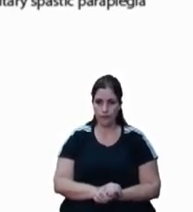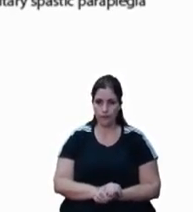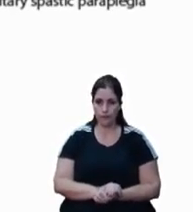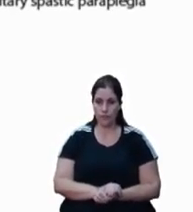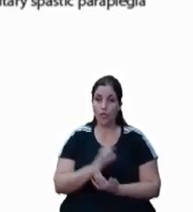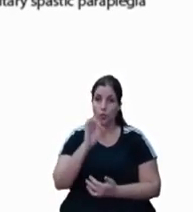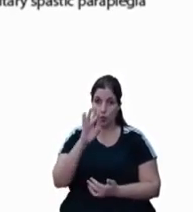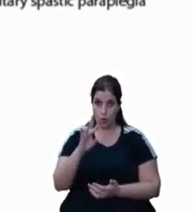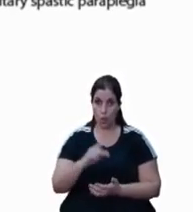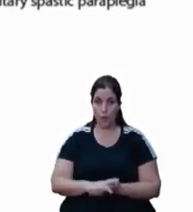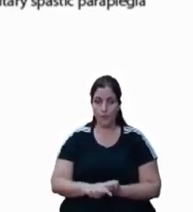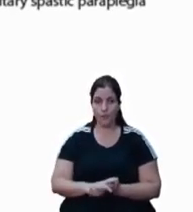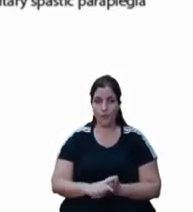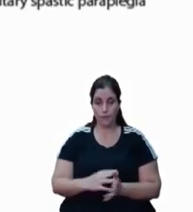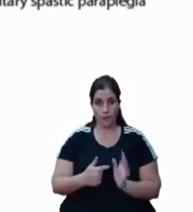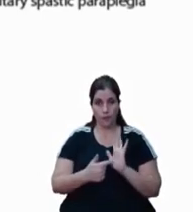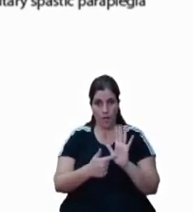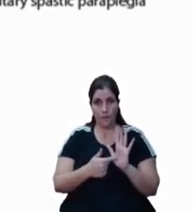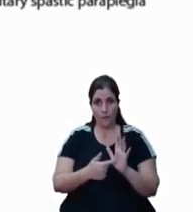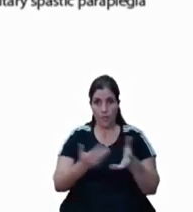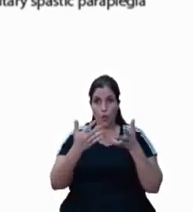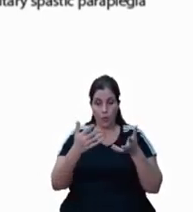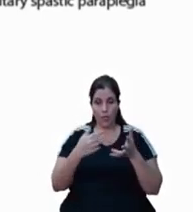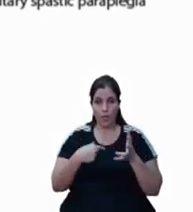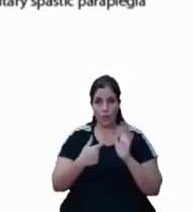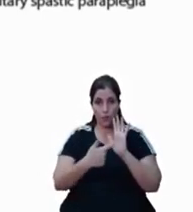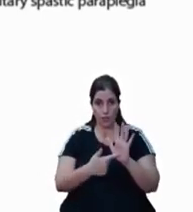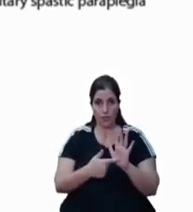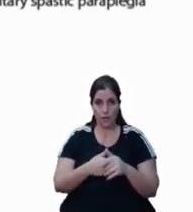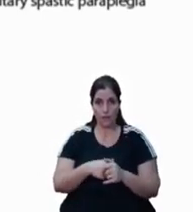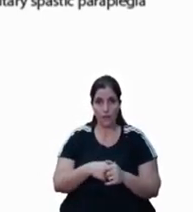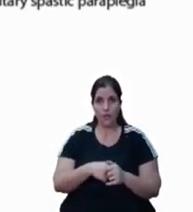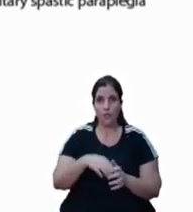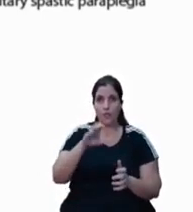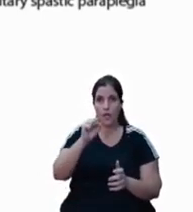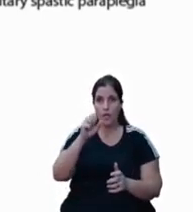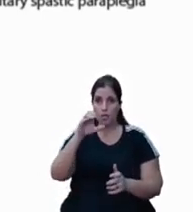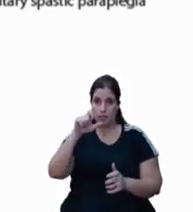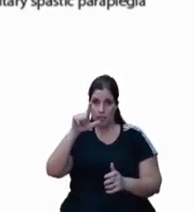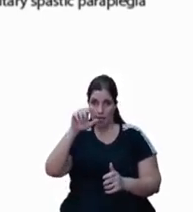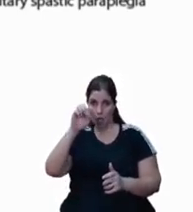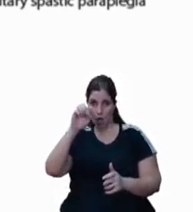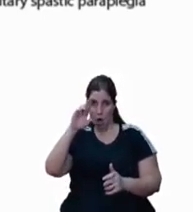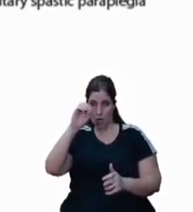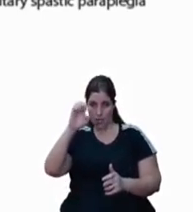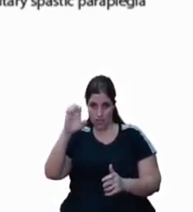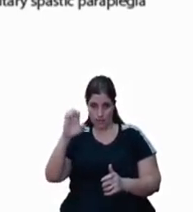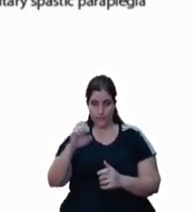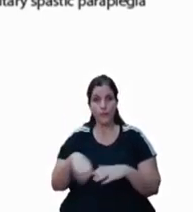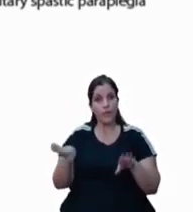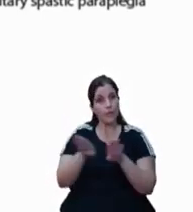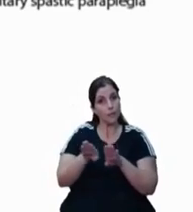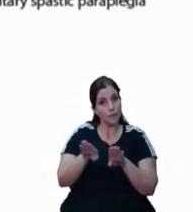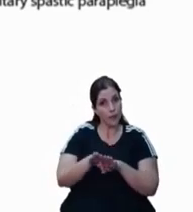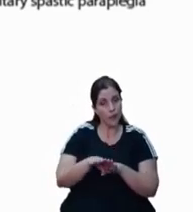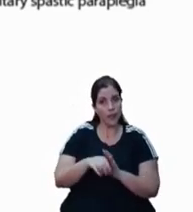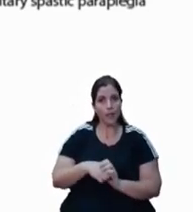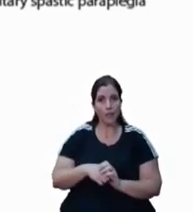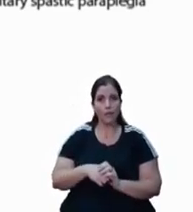Apenas para completar, eu gostaria de mencionar que a esclerose lateral amiotrófica também tem